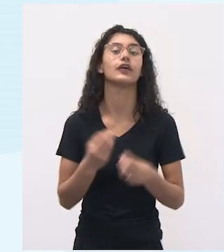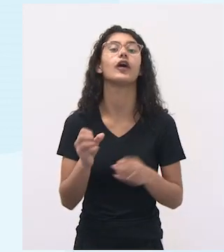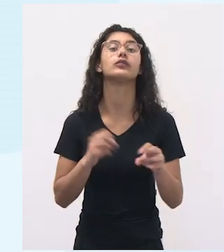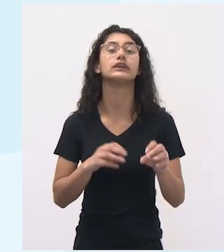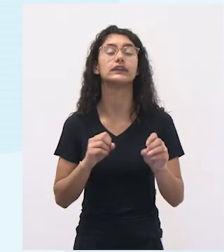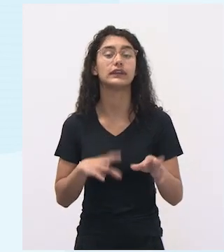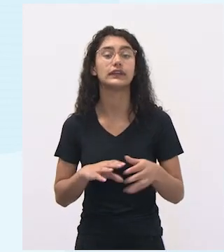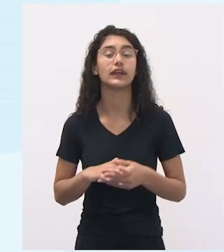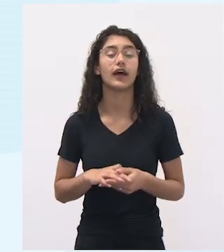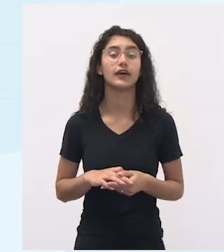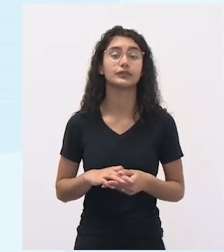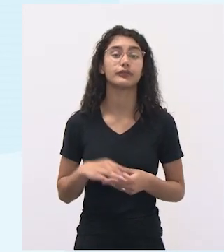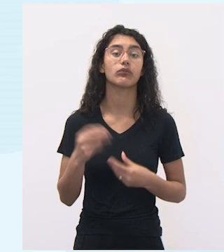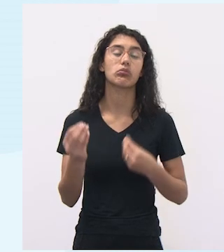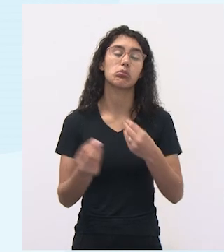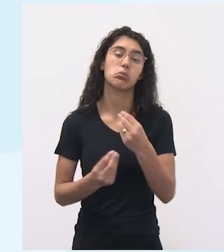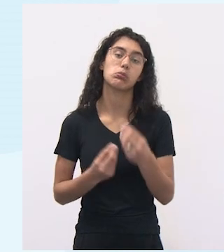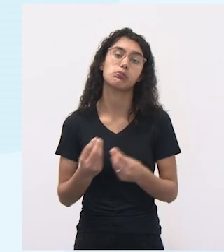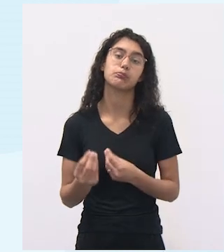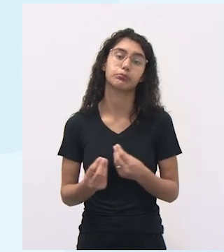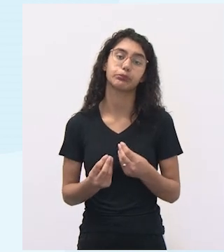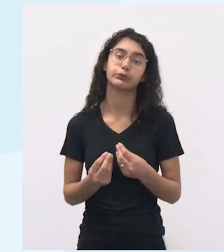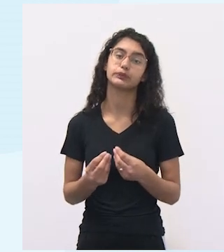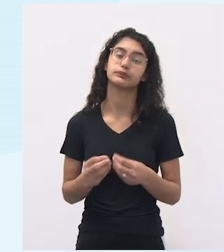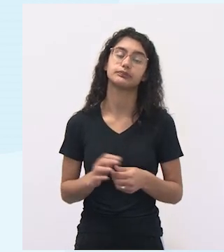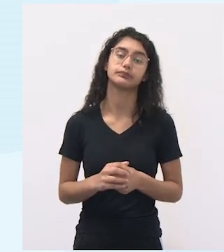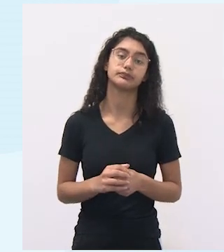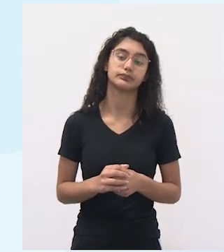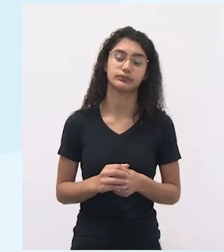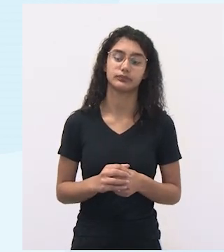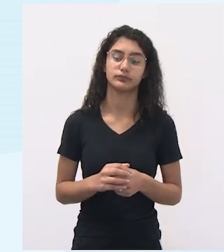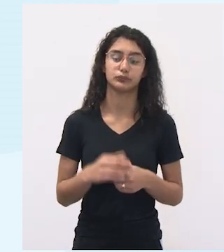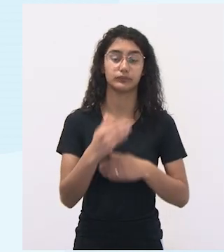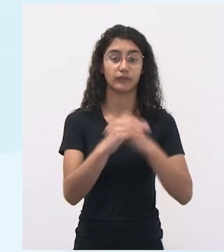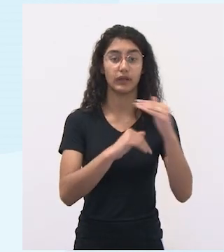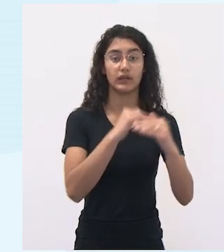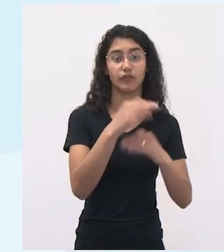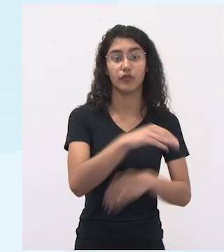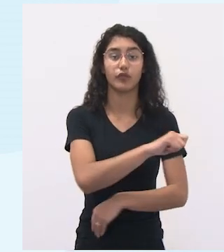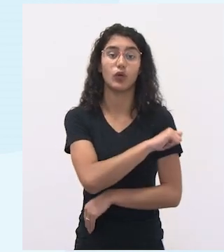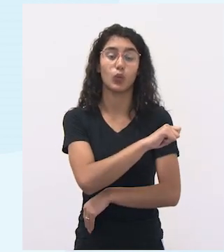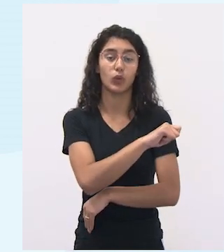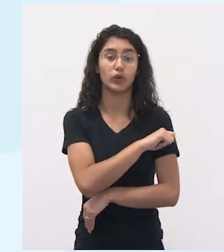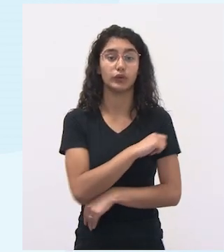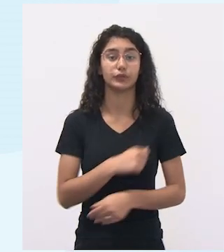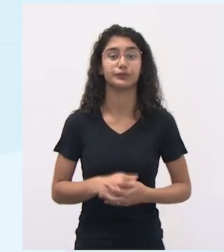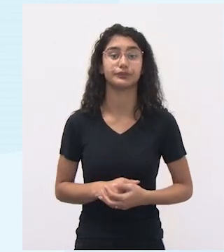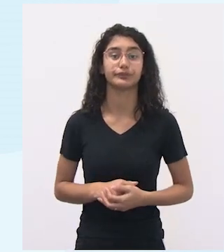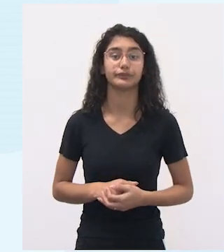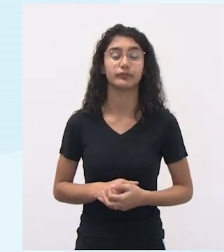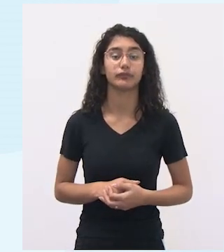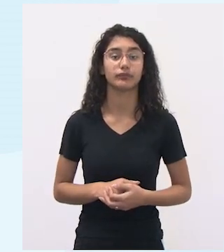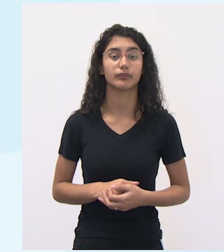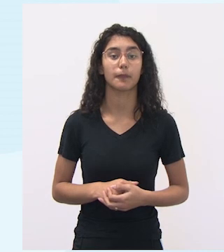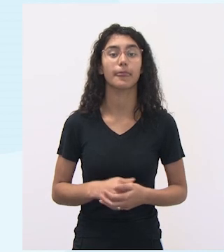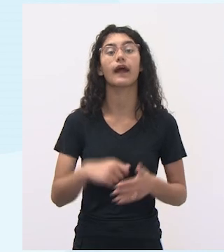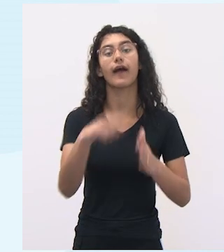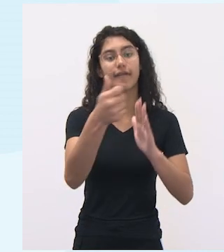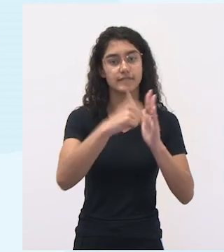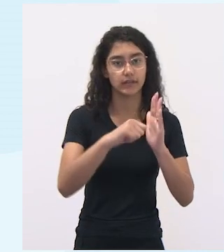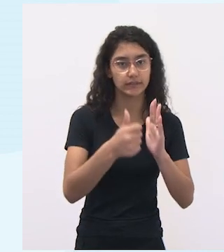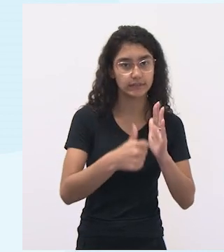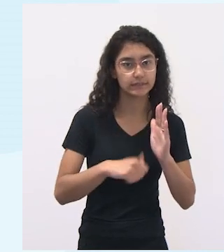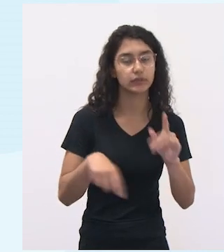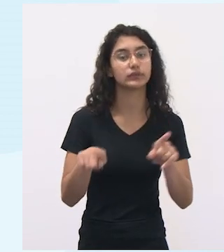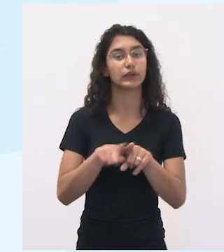garantir o direito de aprendizagem do nosso estudante. Então, é para isso, porque eu tenho um propósito. Assim como a avaliação também ela